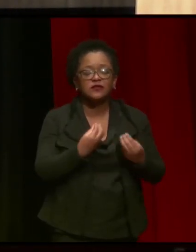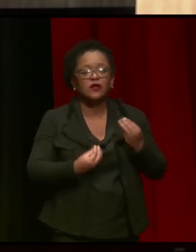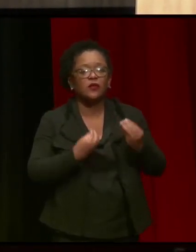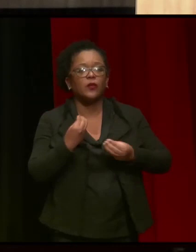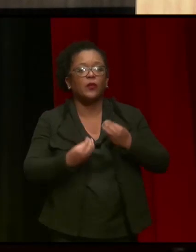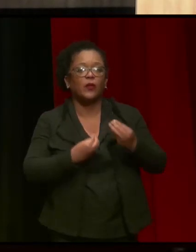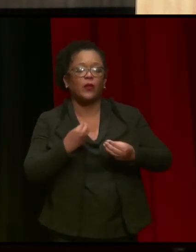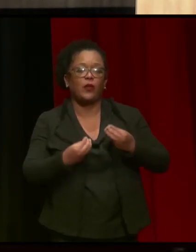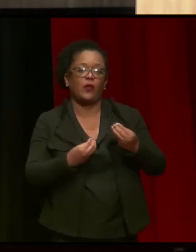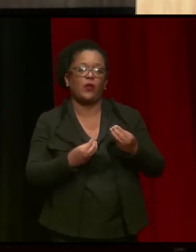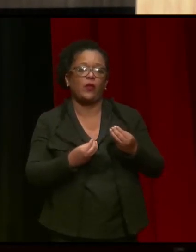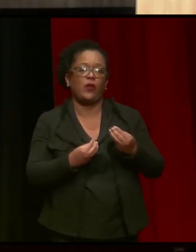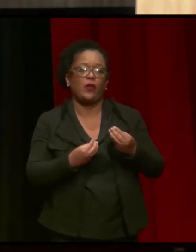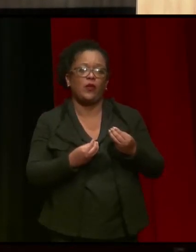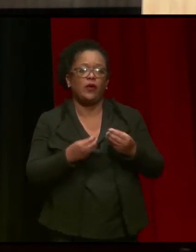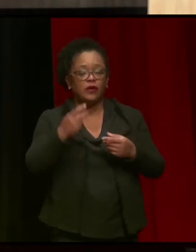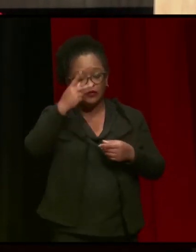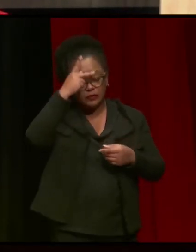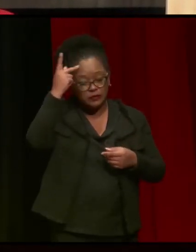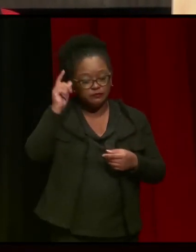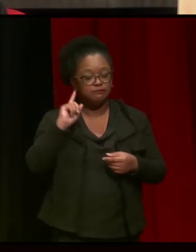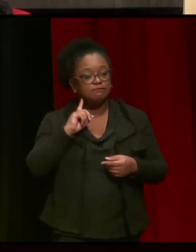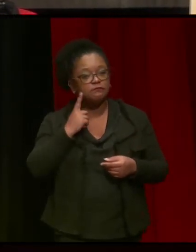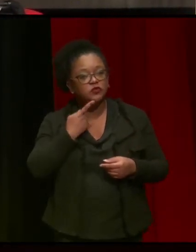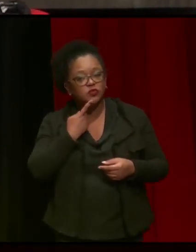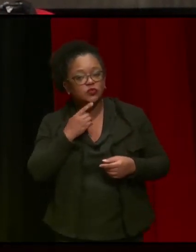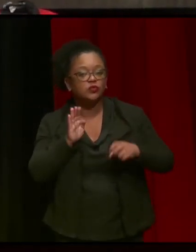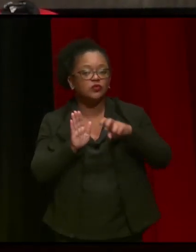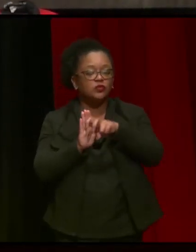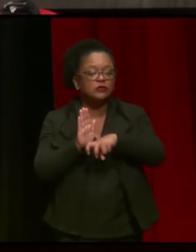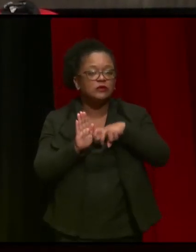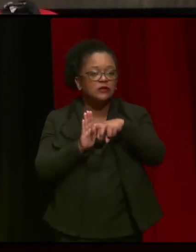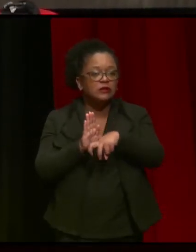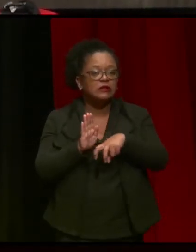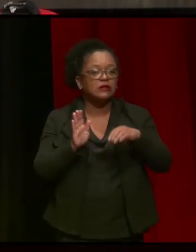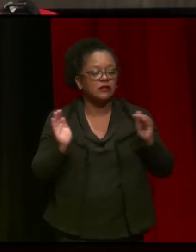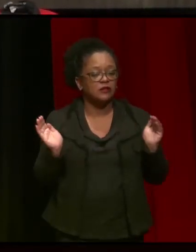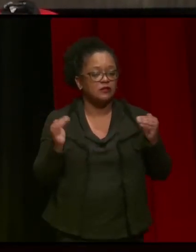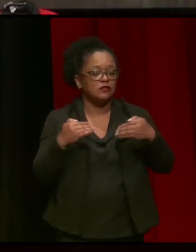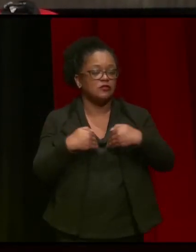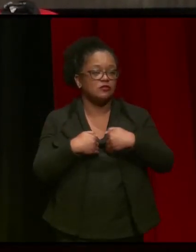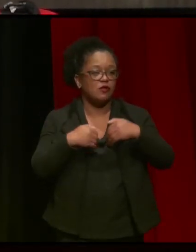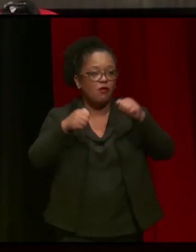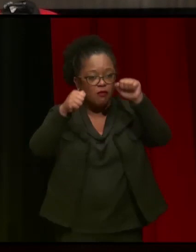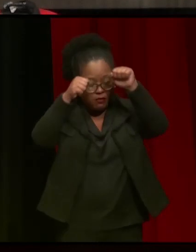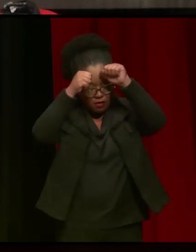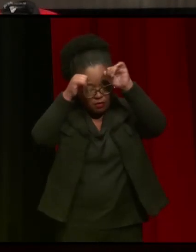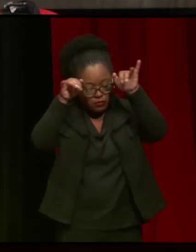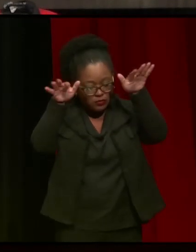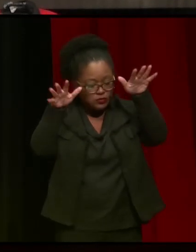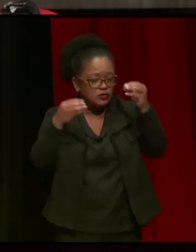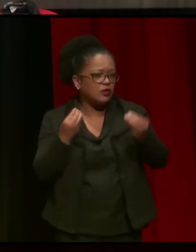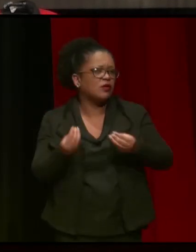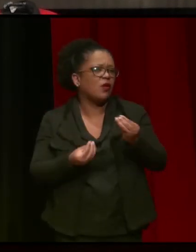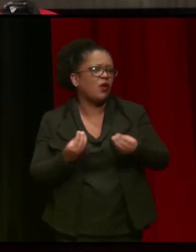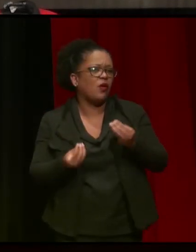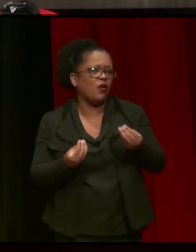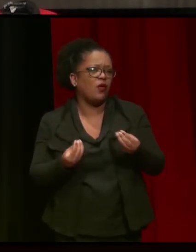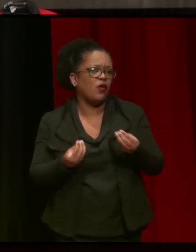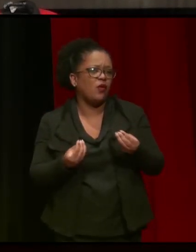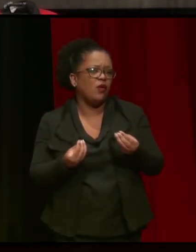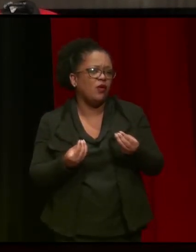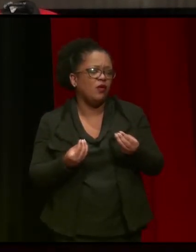com os cadeirantes da minha igreja? Eu vou falar com eles. O que, que eu preciso fazer? O que, que precisa ser mudado na minha igreja para que eu